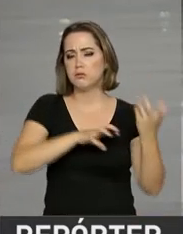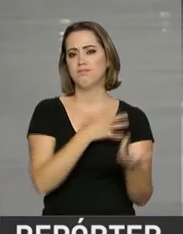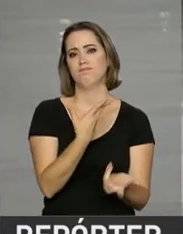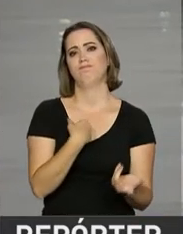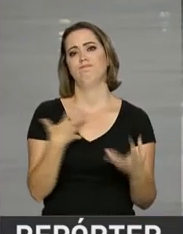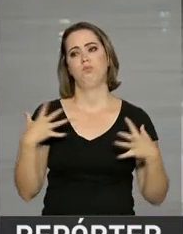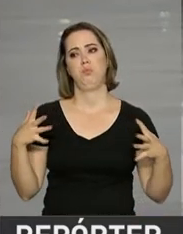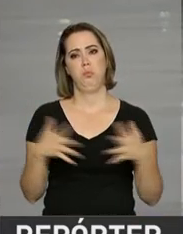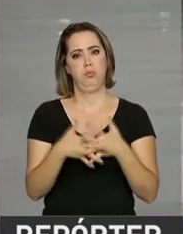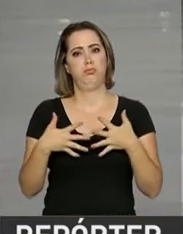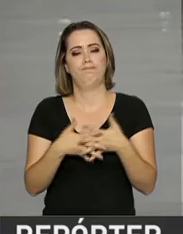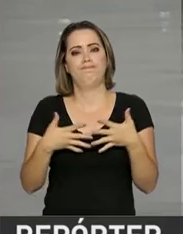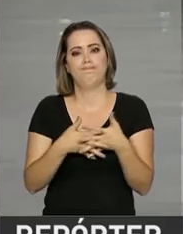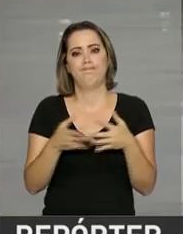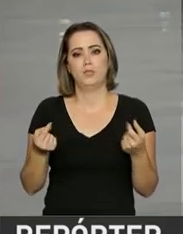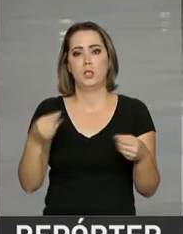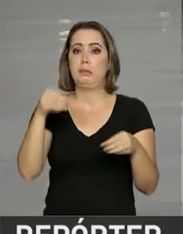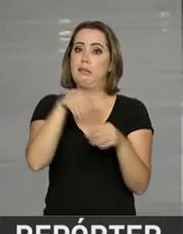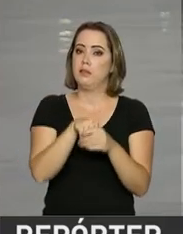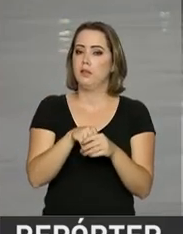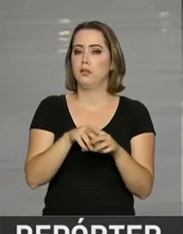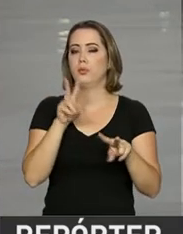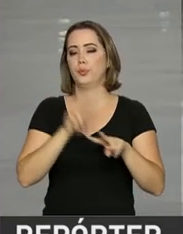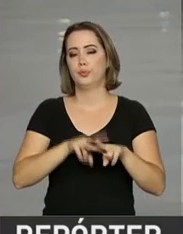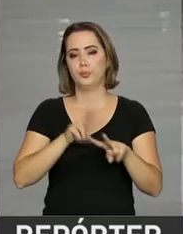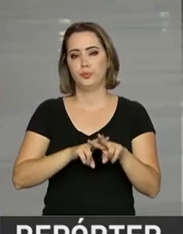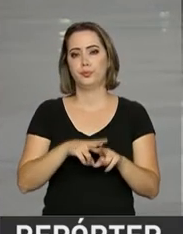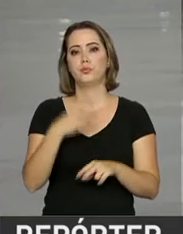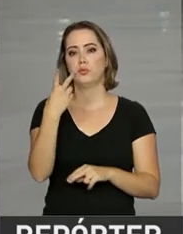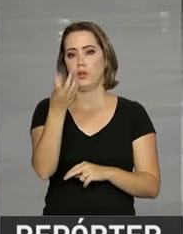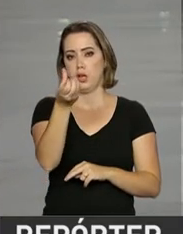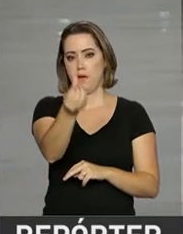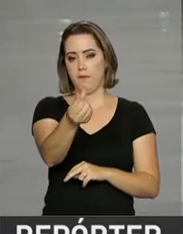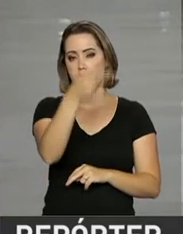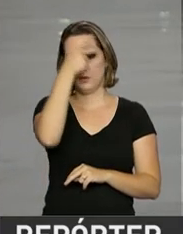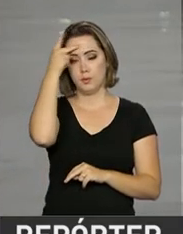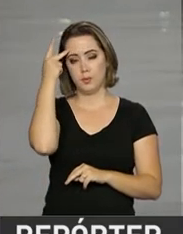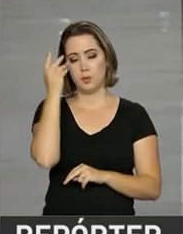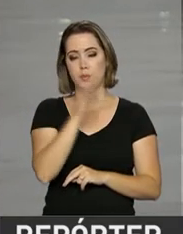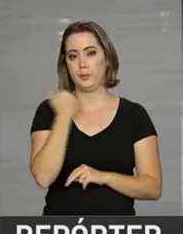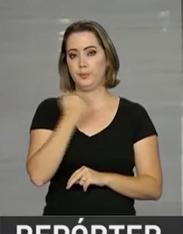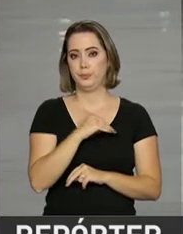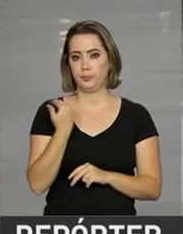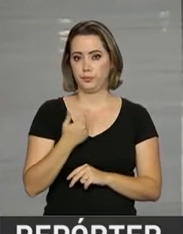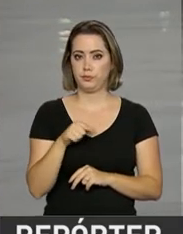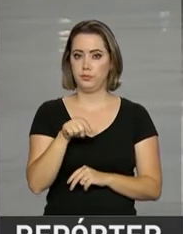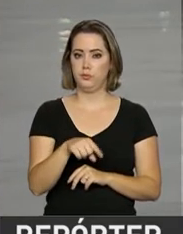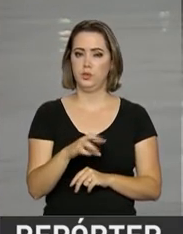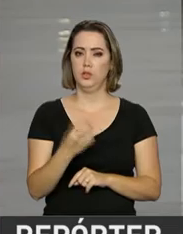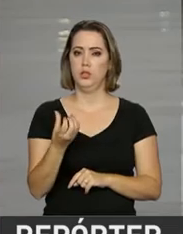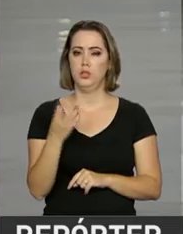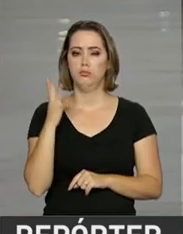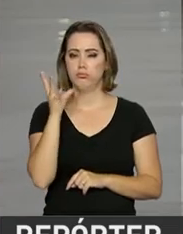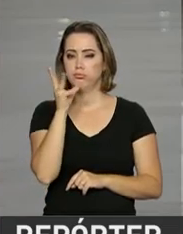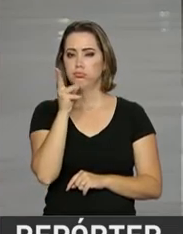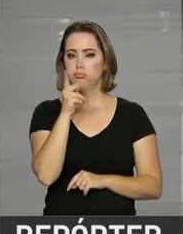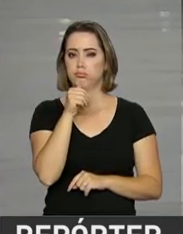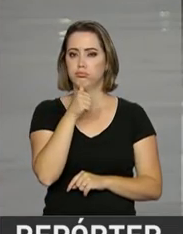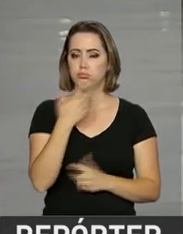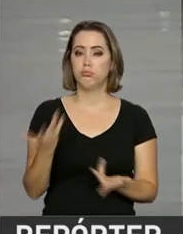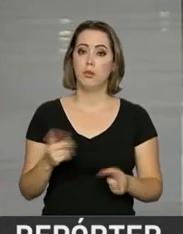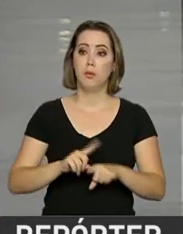rivais dentro do presídio pelo menos 26 detentos foram mortos a rebelião durou alguns dias só foi contida